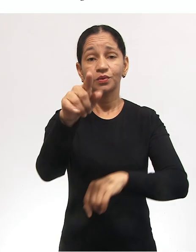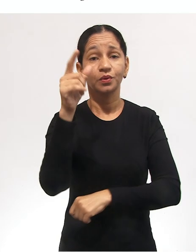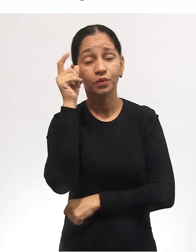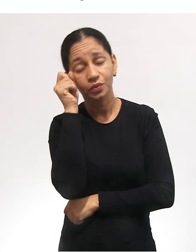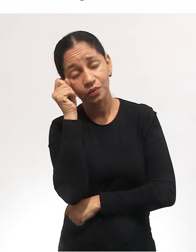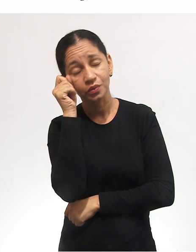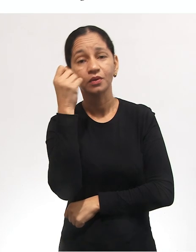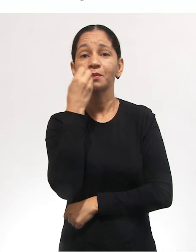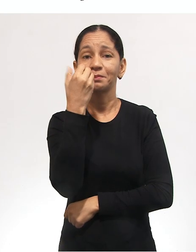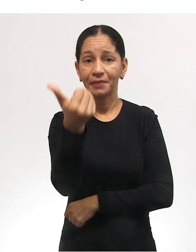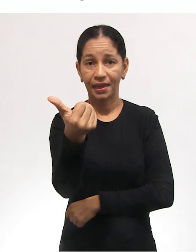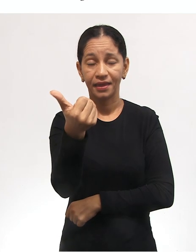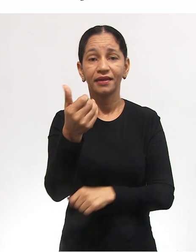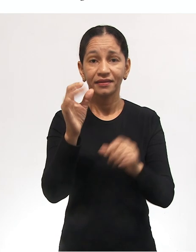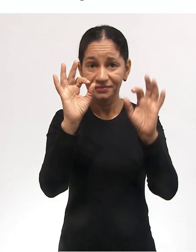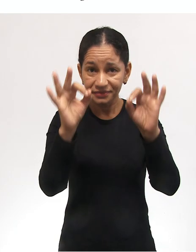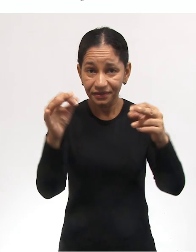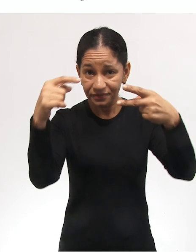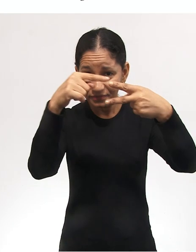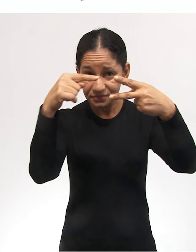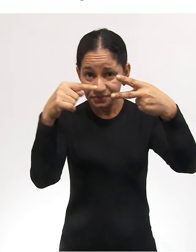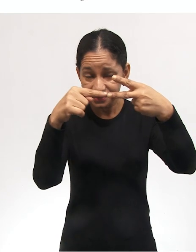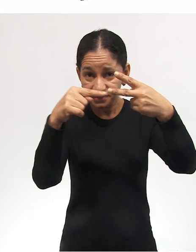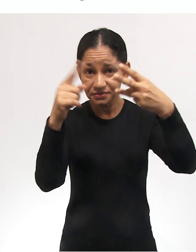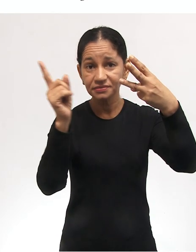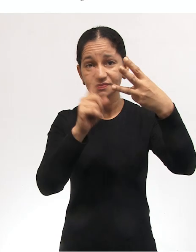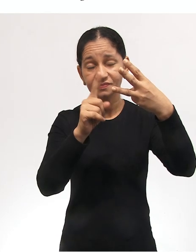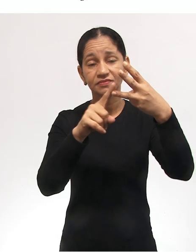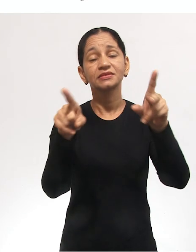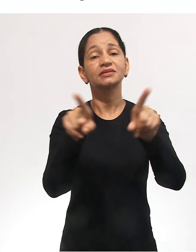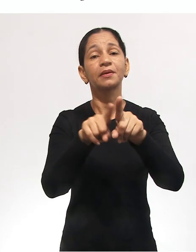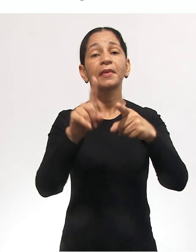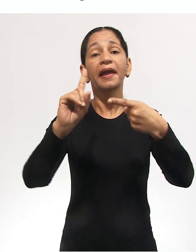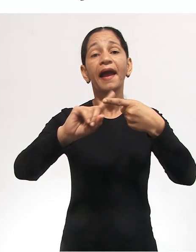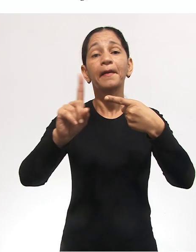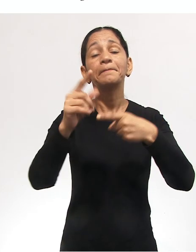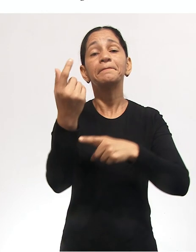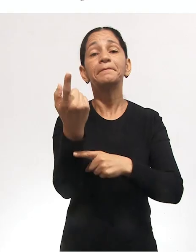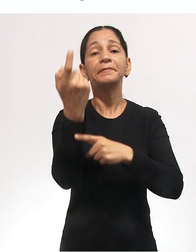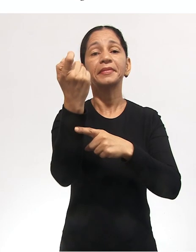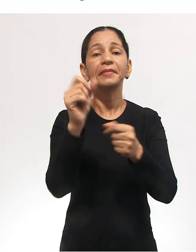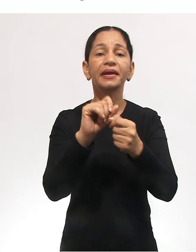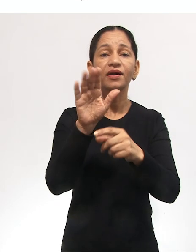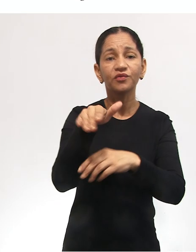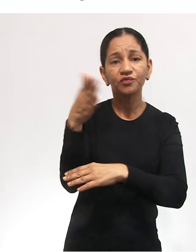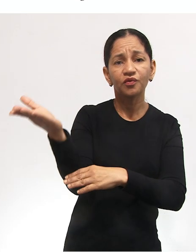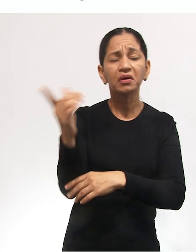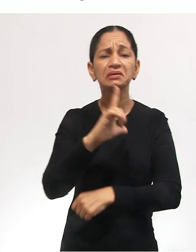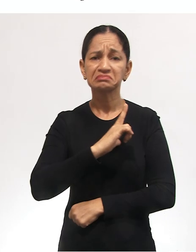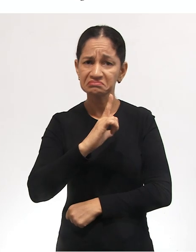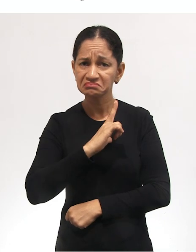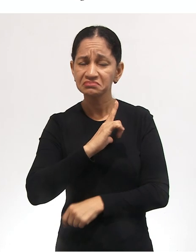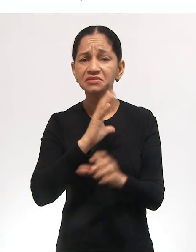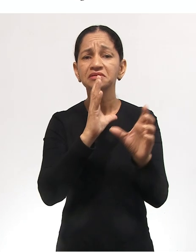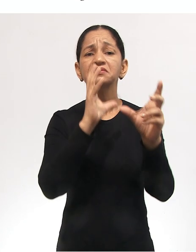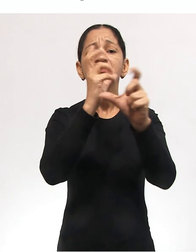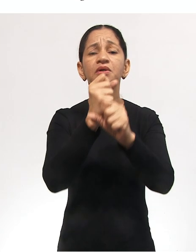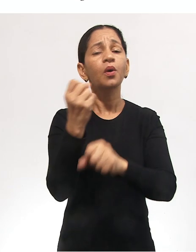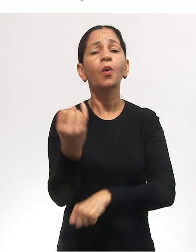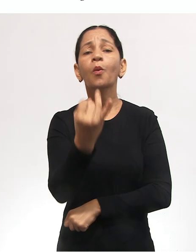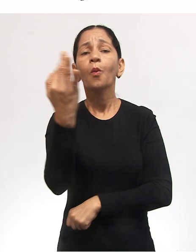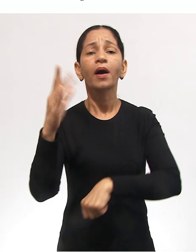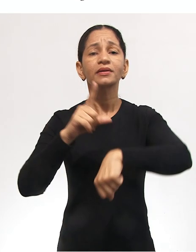Tudo tranquilinho. Então, atividade física fora do nosso ambiente de trabalho também é importante para a saúde física